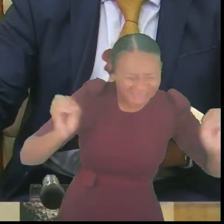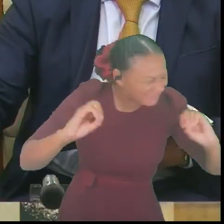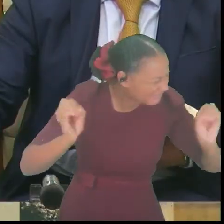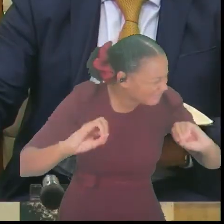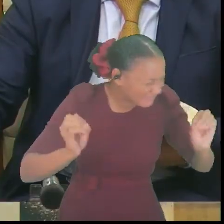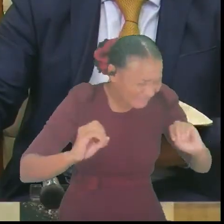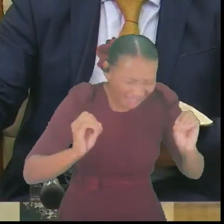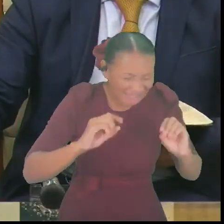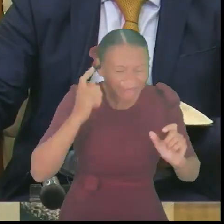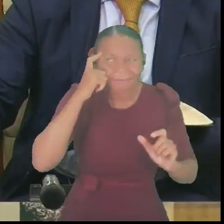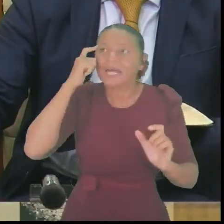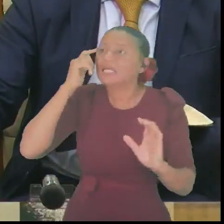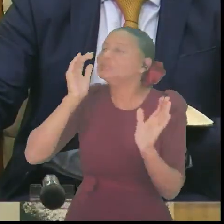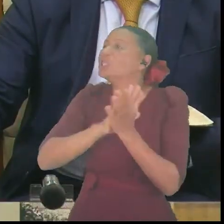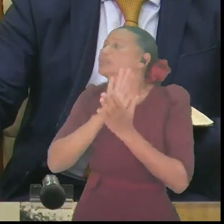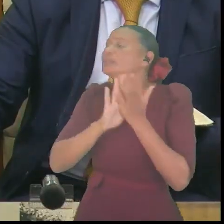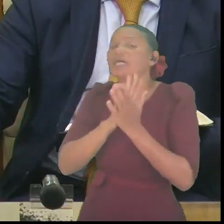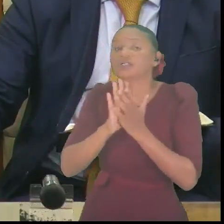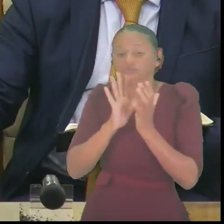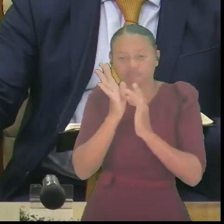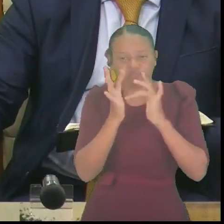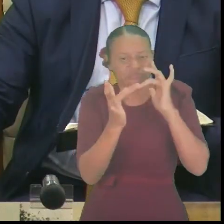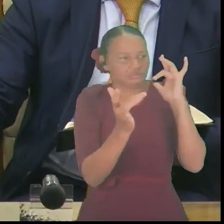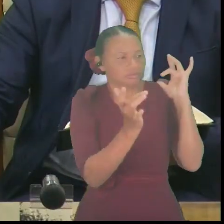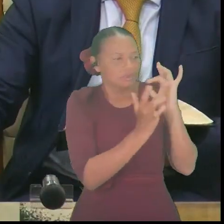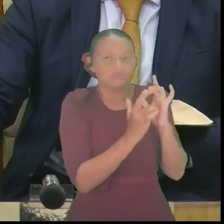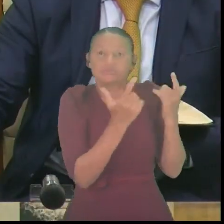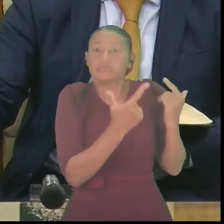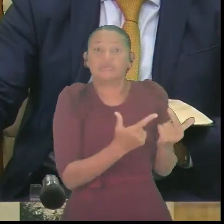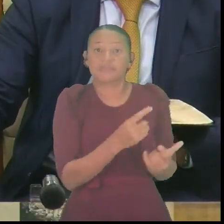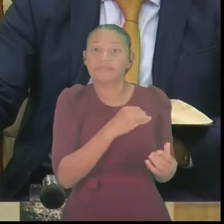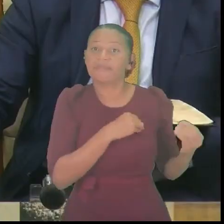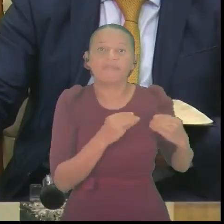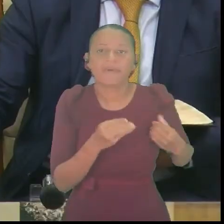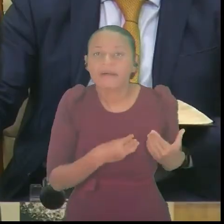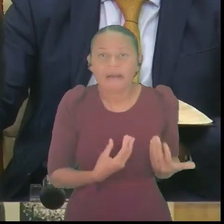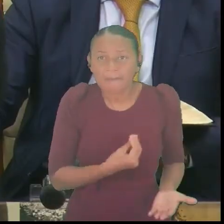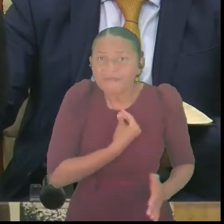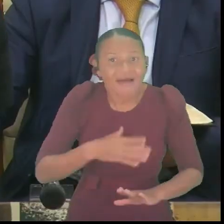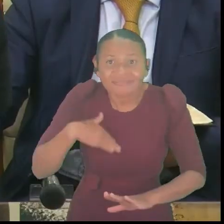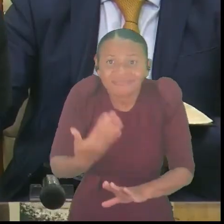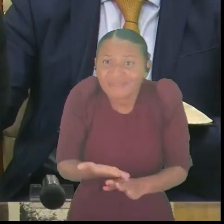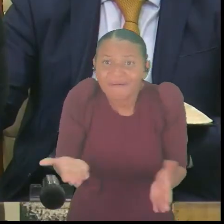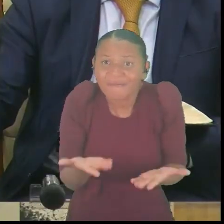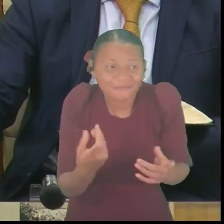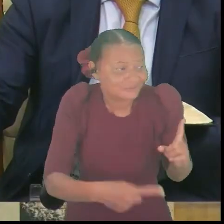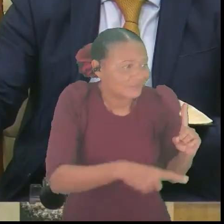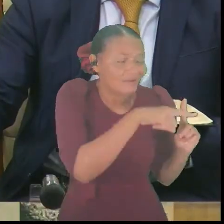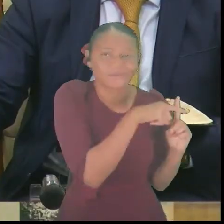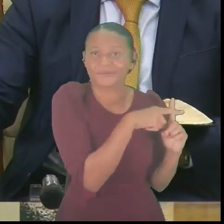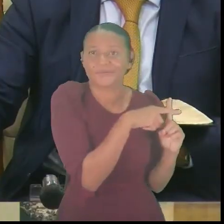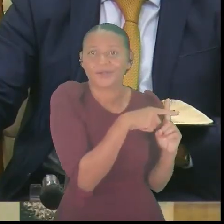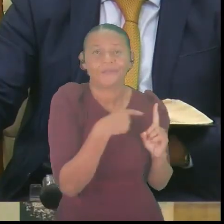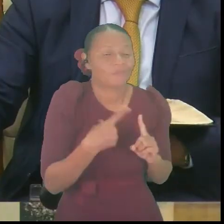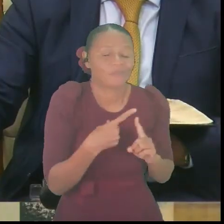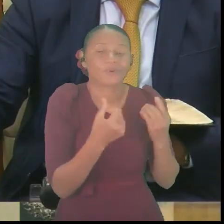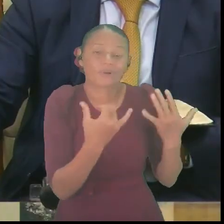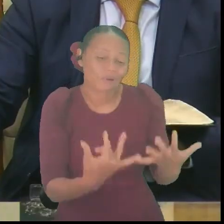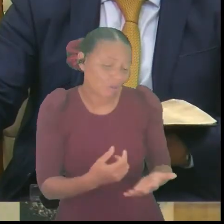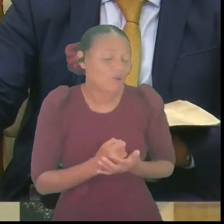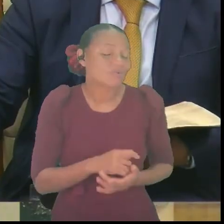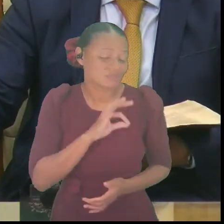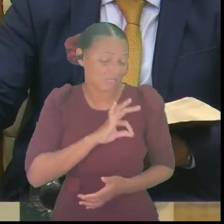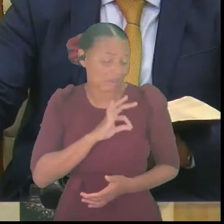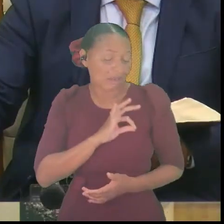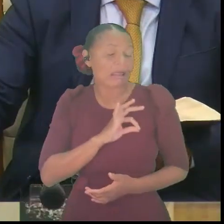cabeça. Se Jesus não tinha pecado, irmãos, ele era para estar vivo até hoje na cruz. Porque a Bíblia diz o quê? O salário do pecado